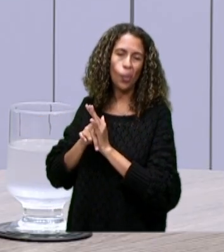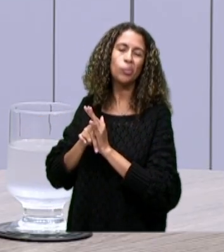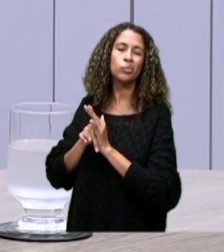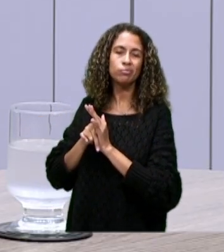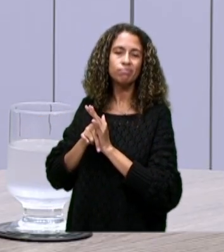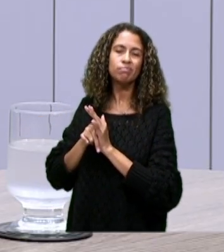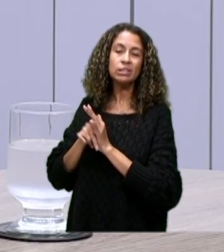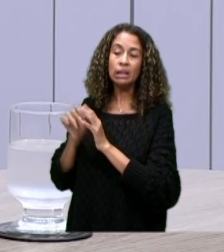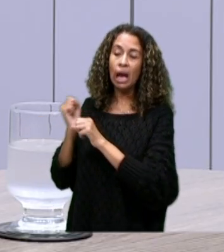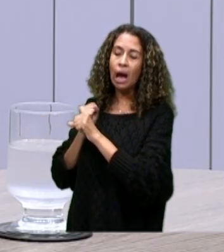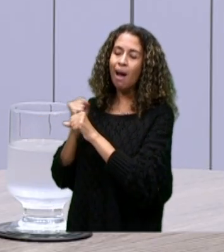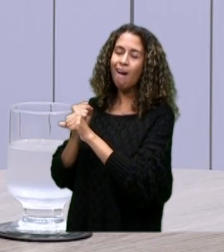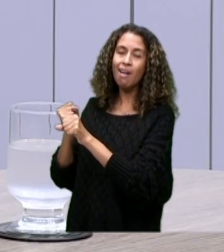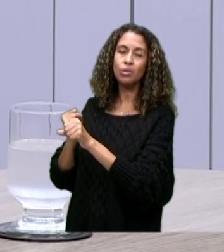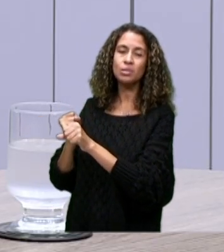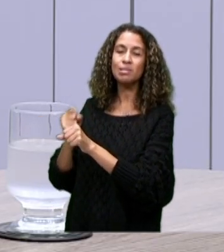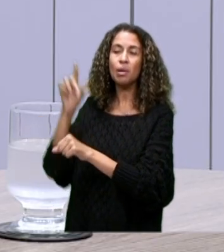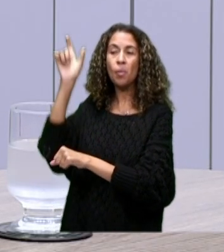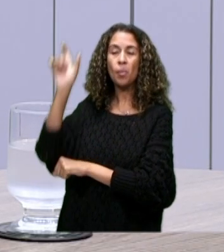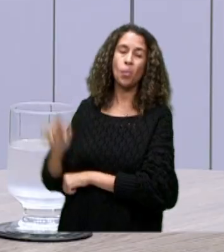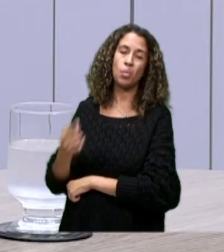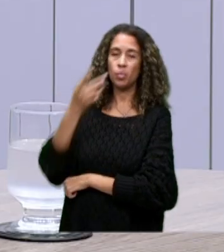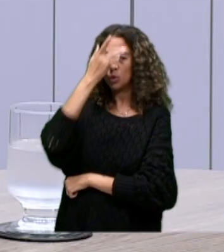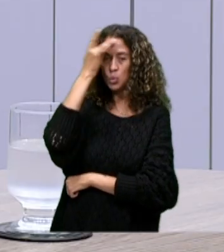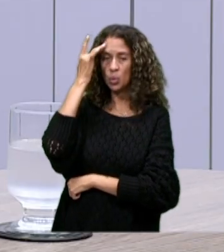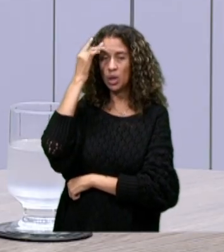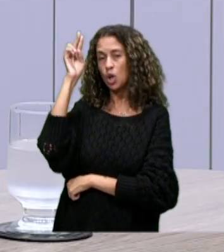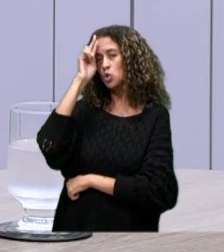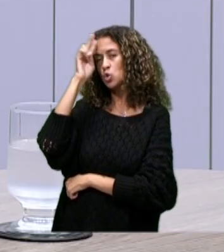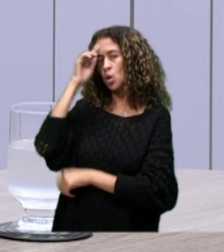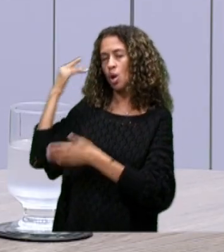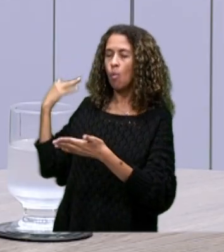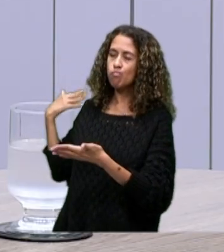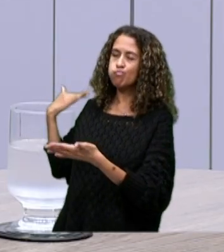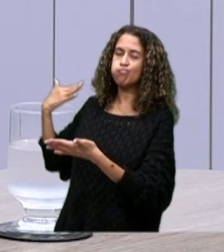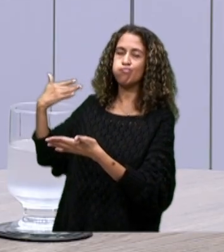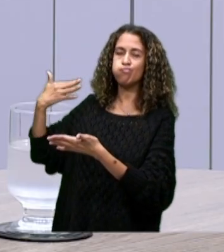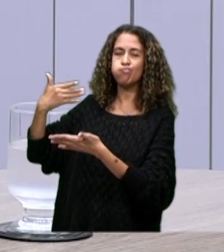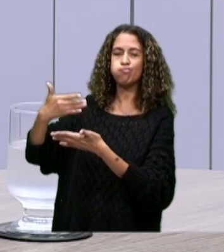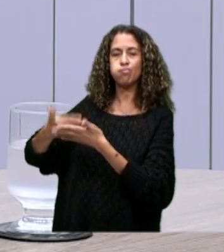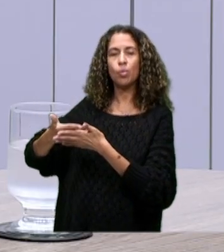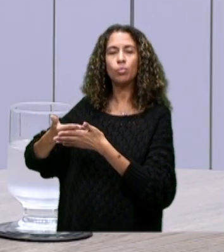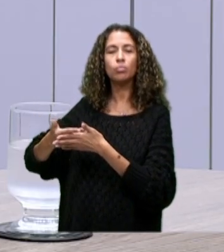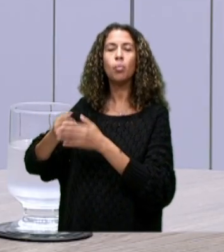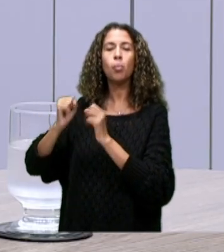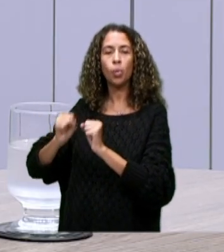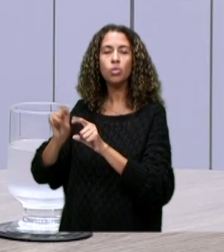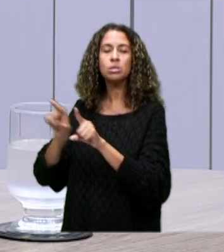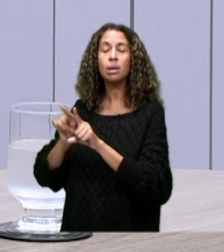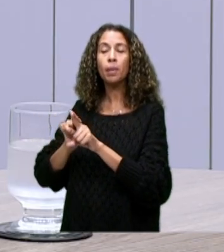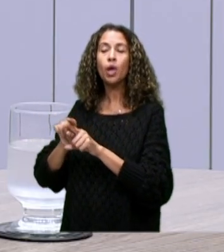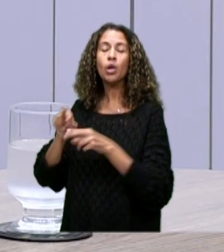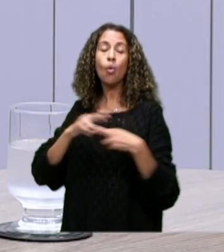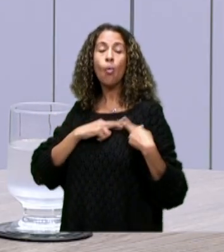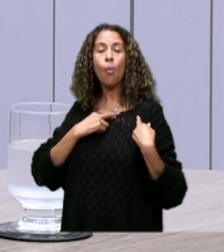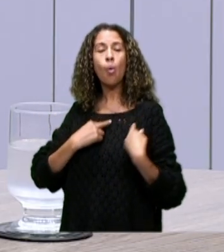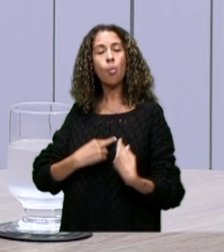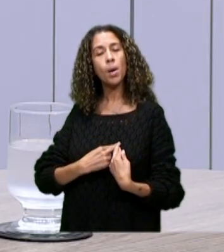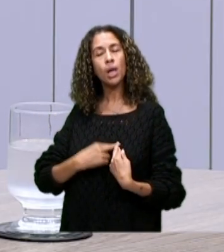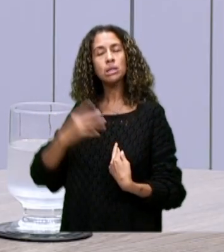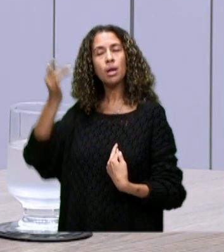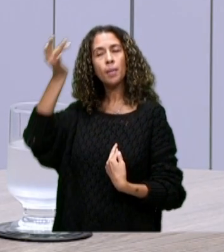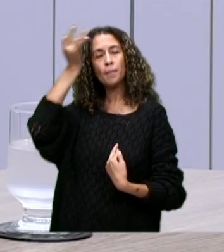acompanhar anos de uma história de alguém. O crescimento dessas pessoas, pode ser chamado também de romance de amadurecimento, que